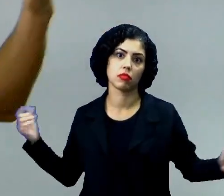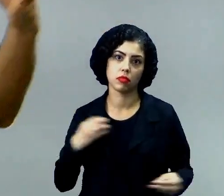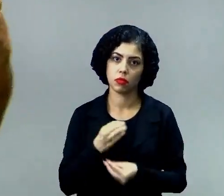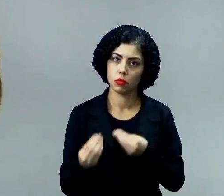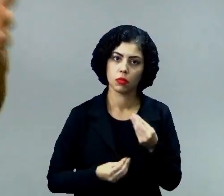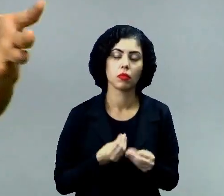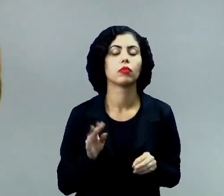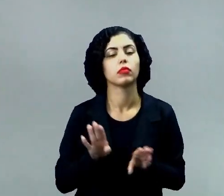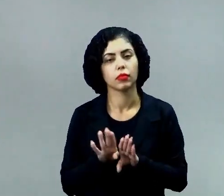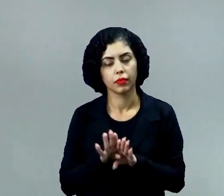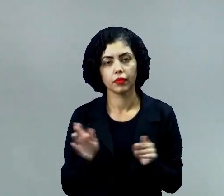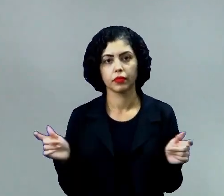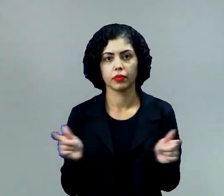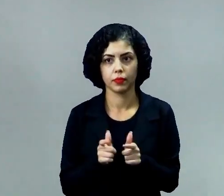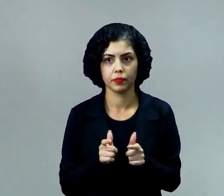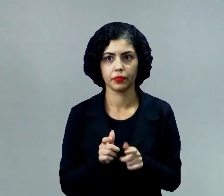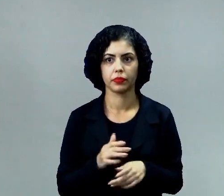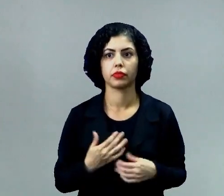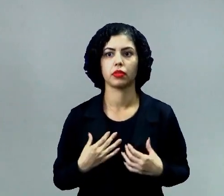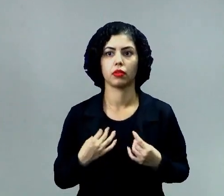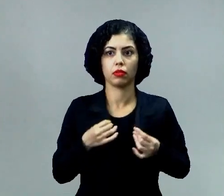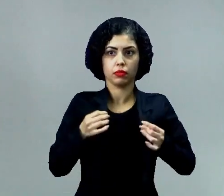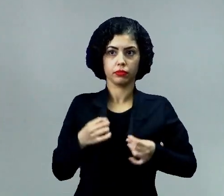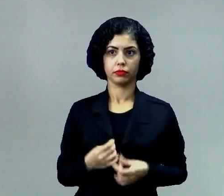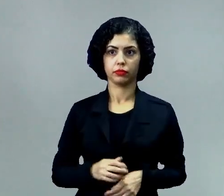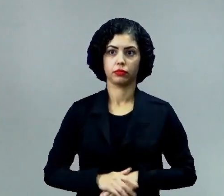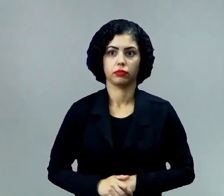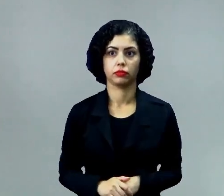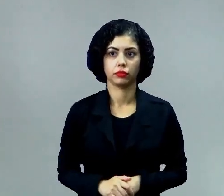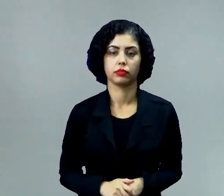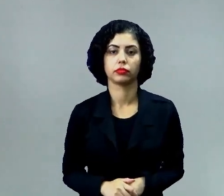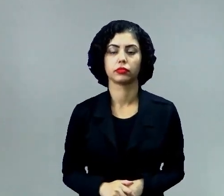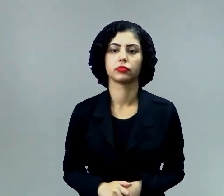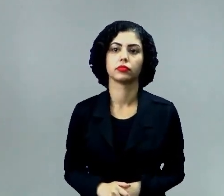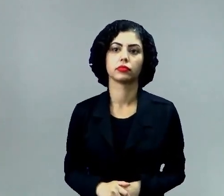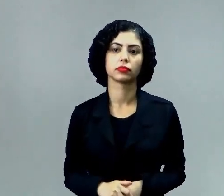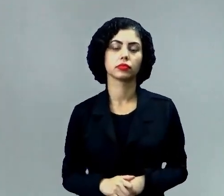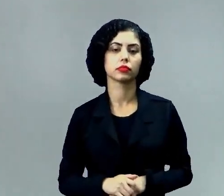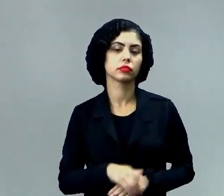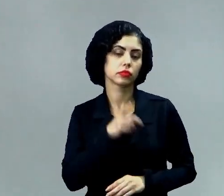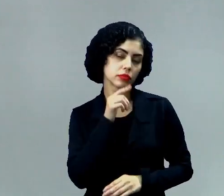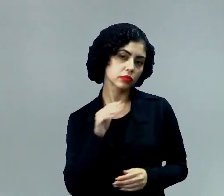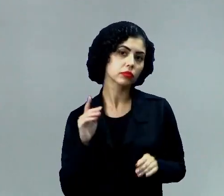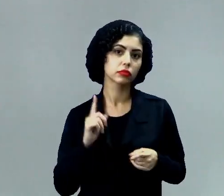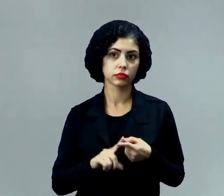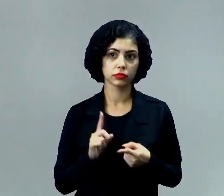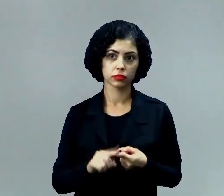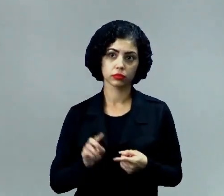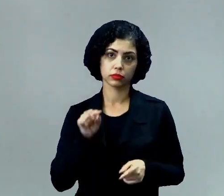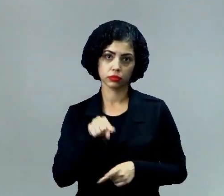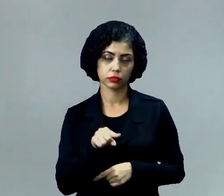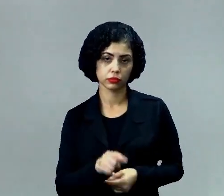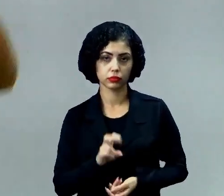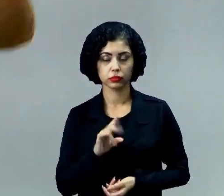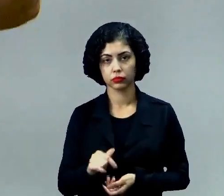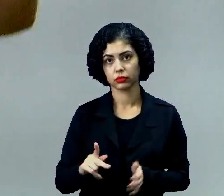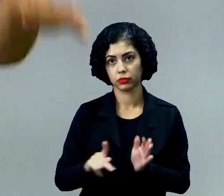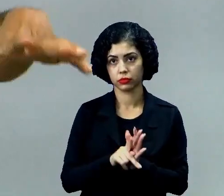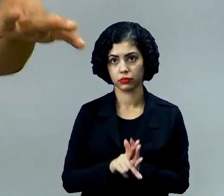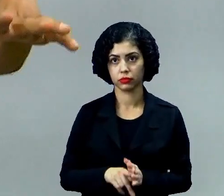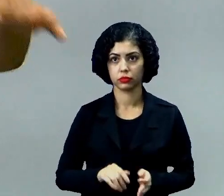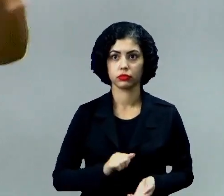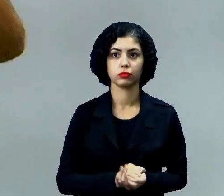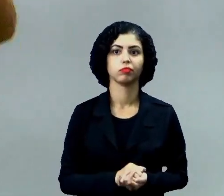como ele pode ser reduzido, pode ser em espaços arenosos, em espaços com lago, porque a dinâmica ali vai ser